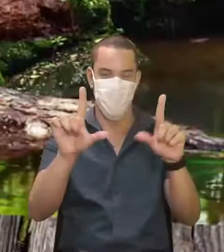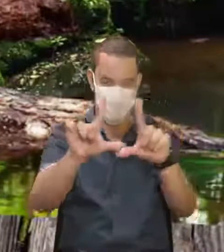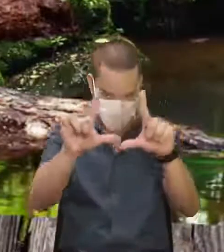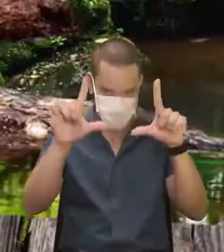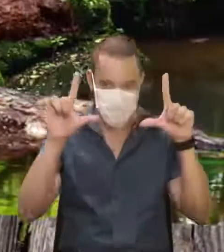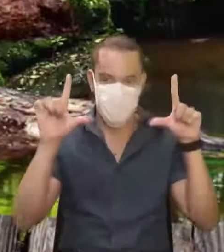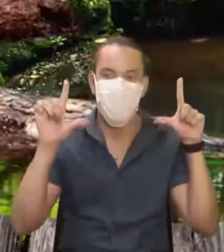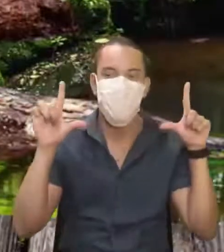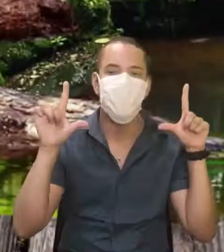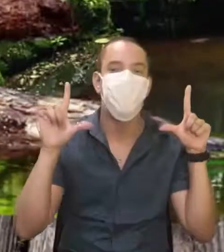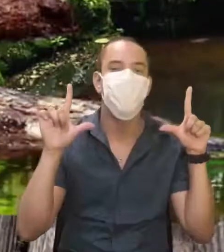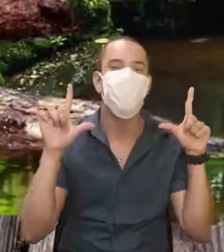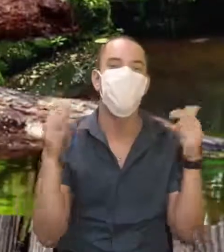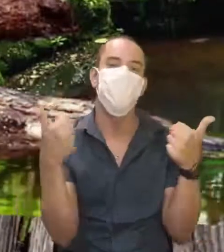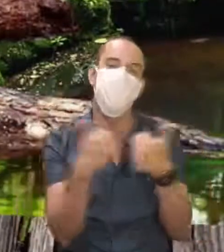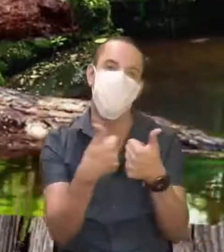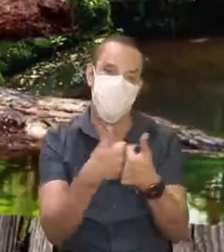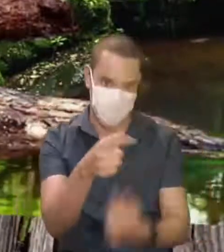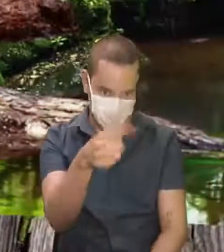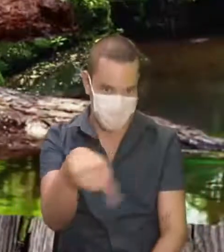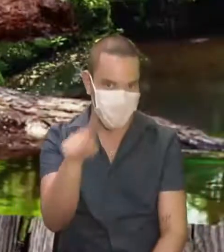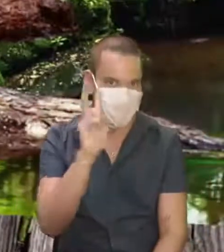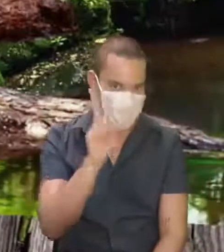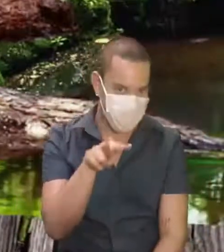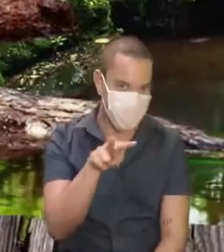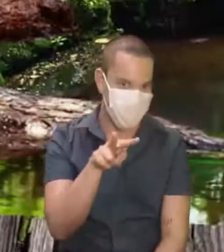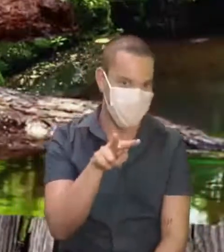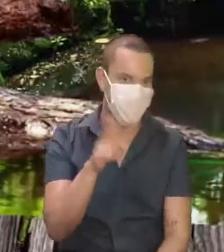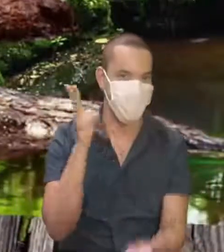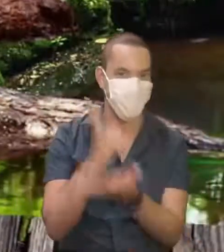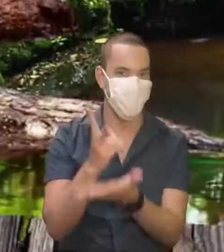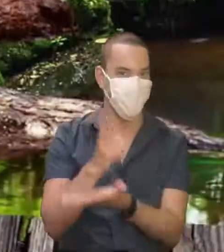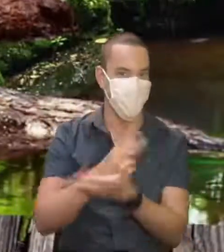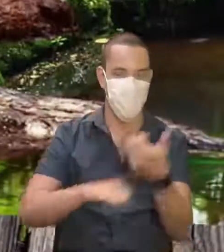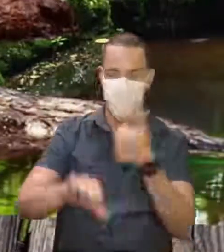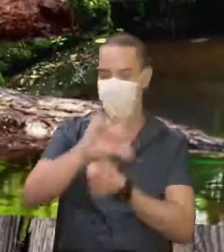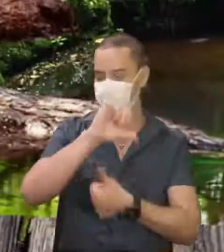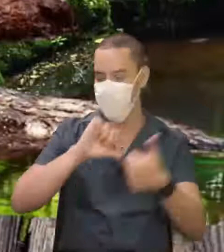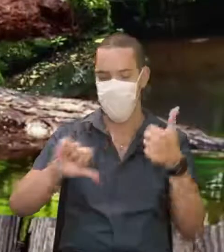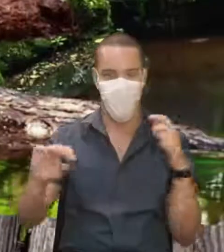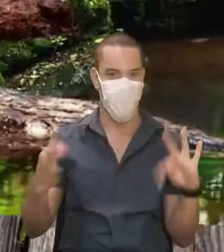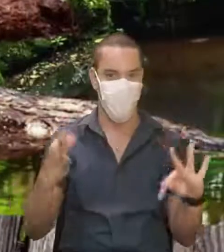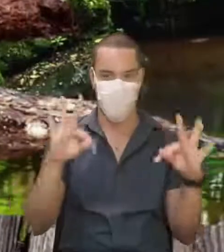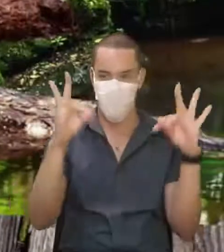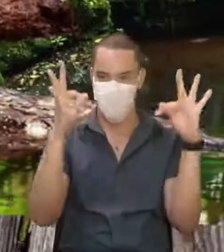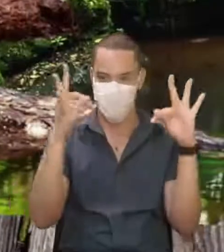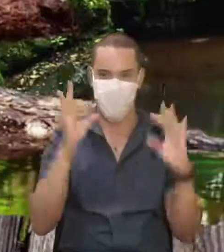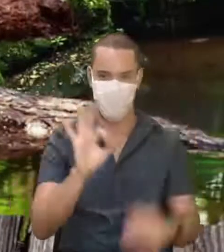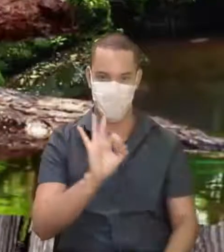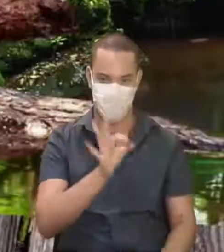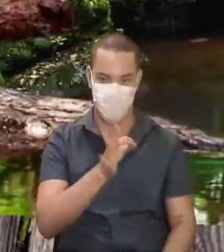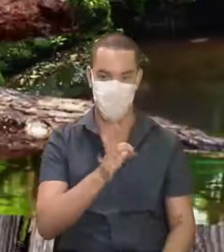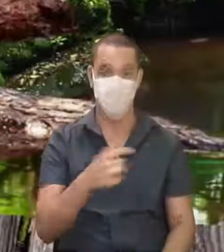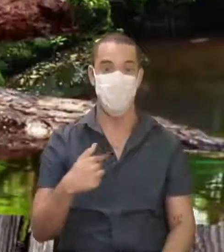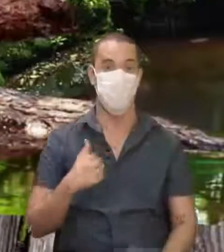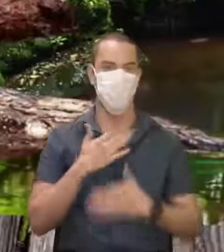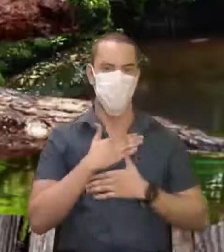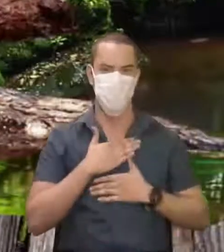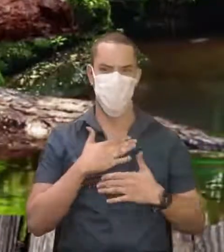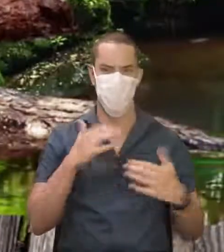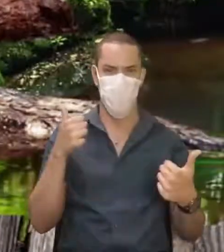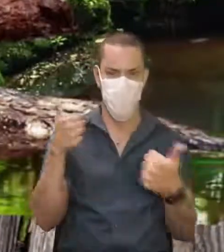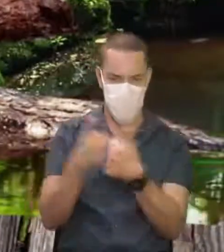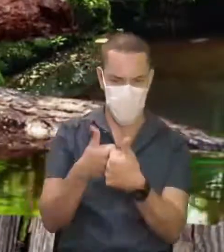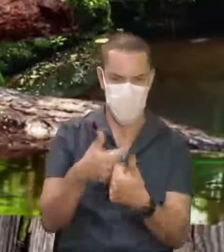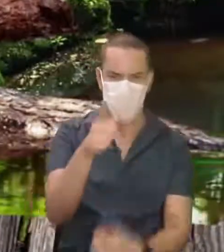um... Chega mais pertinho de você, tá vendo? Sempre mudando, sempre inovando, é isso mesmo. E eu gosto de estar assim, pertinho